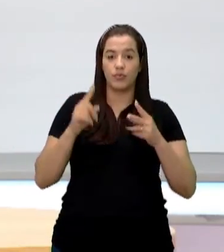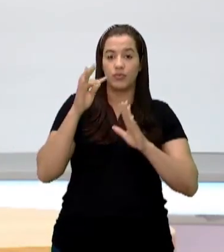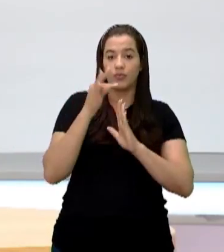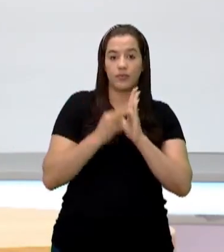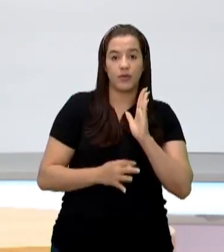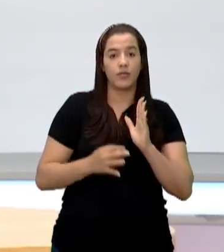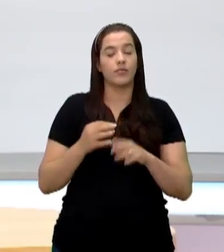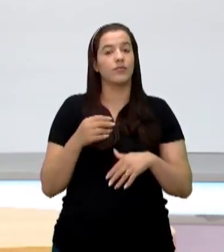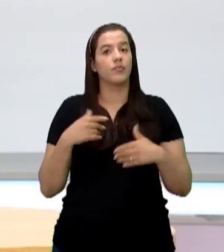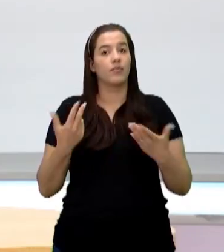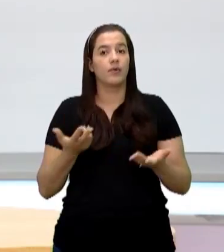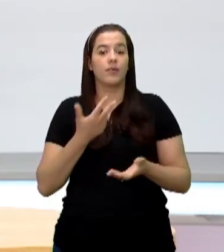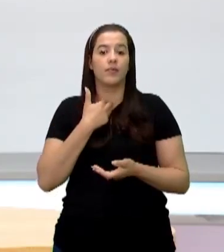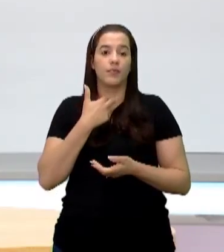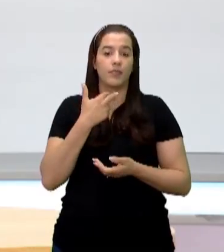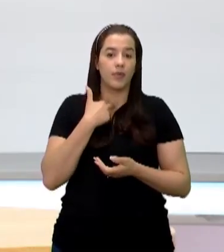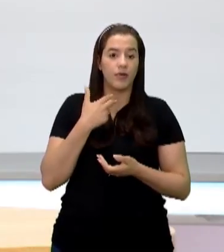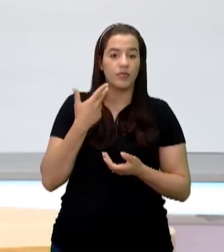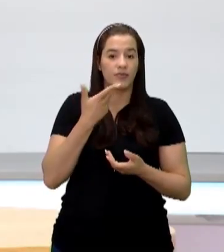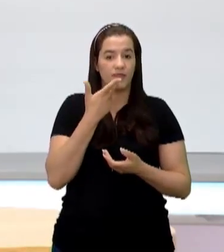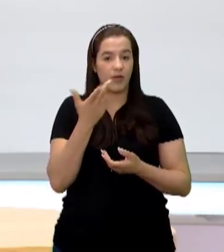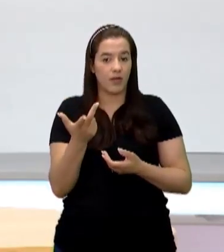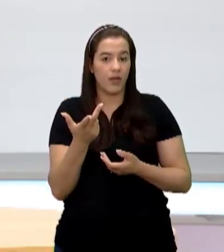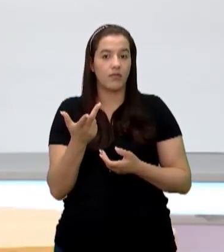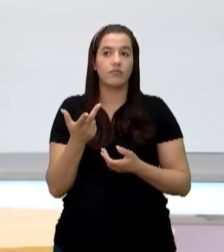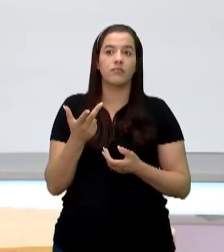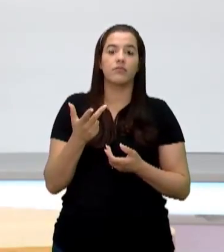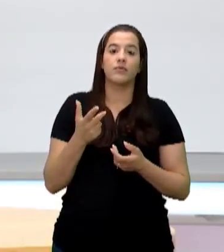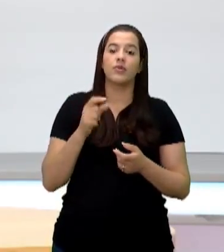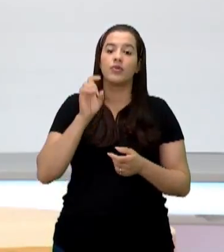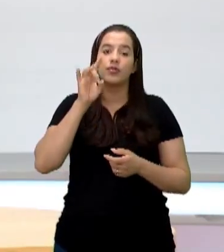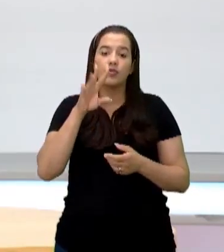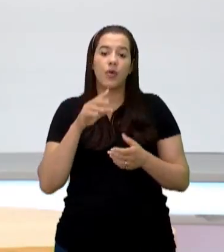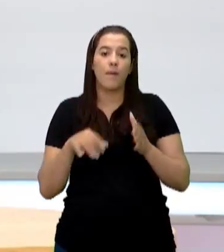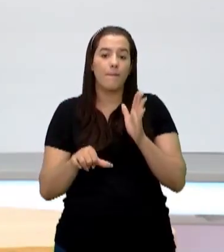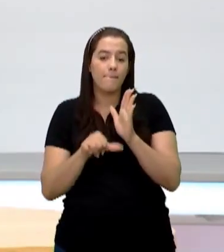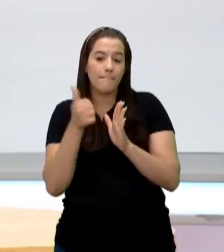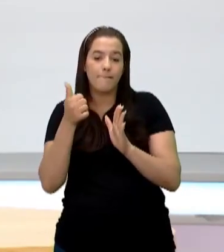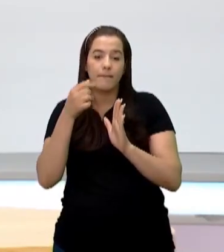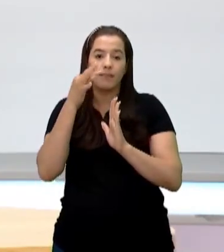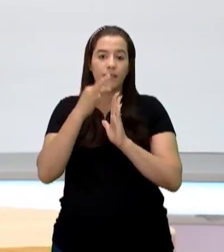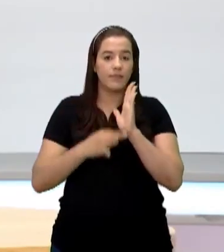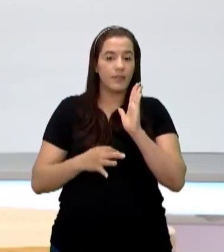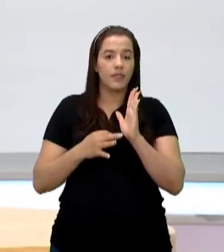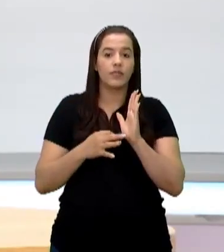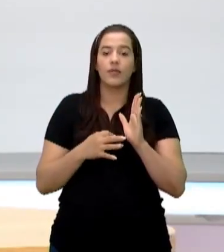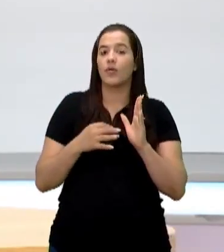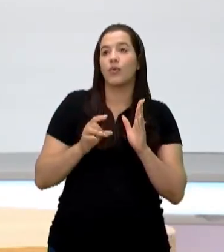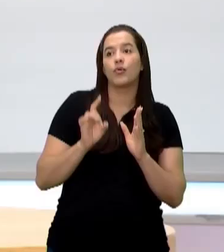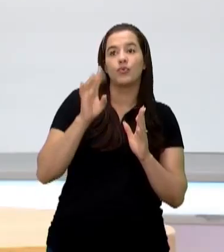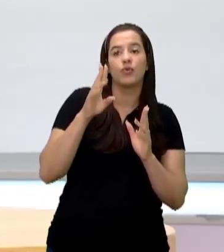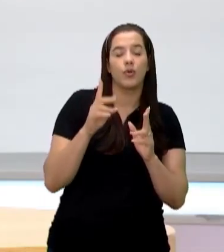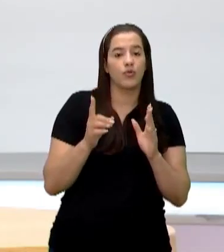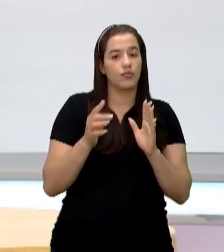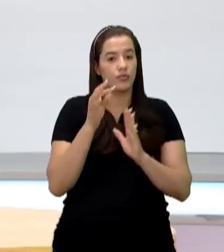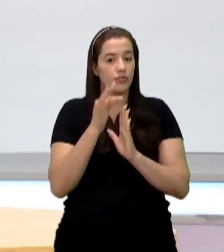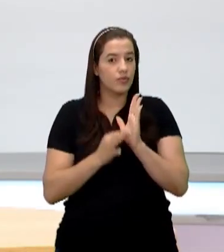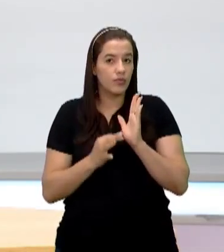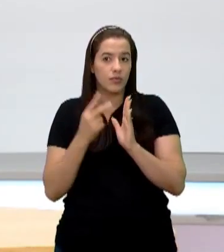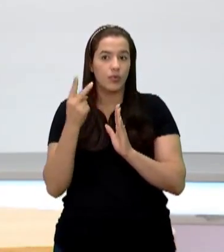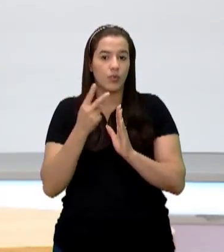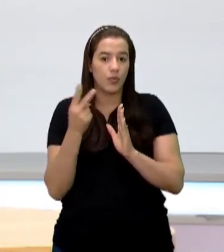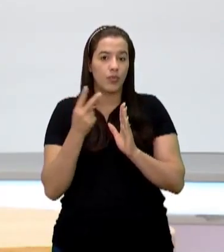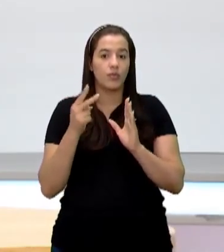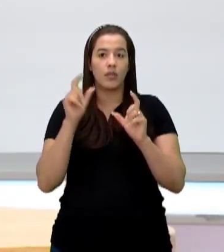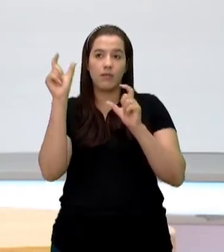Não adianta aquela preguicinha. Eu vou ler só o primeiro e já vou responder. Ou vou ler só o segundo, que,